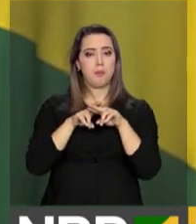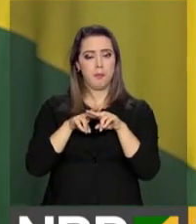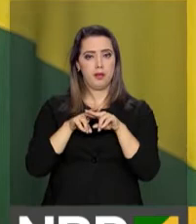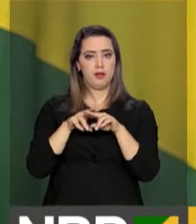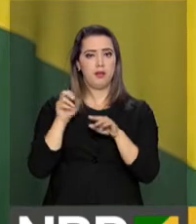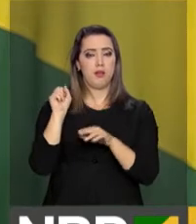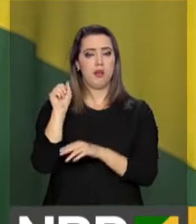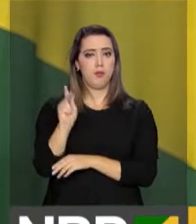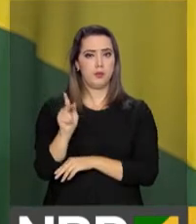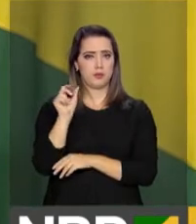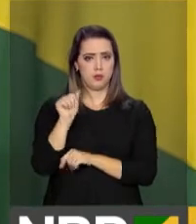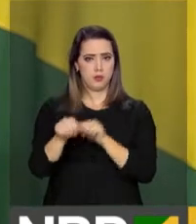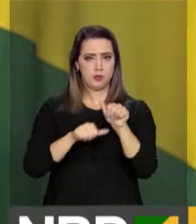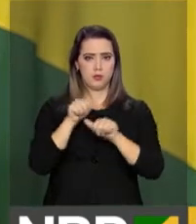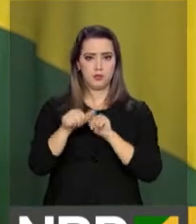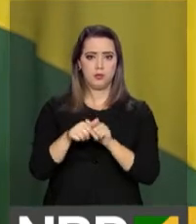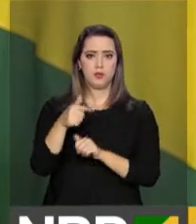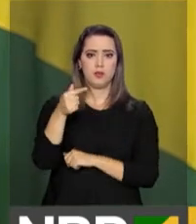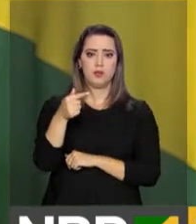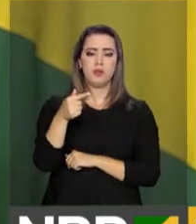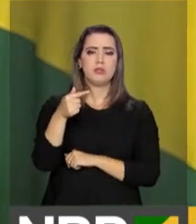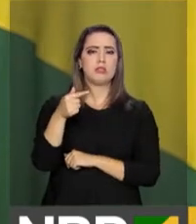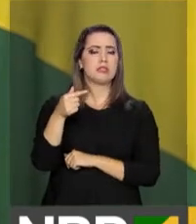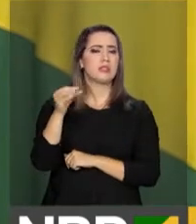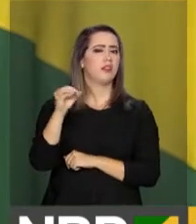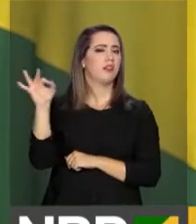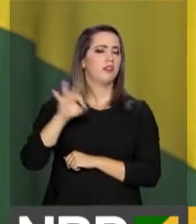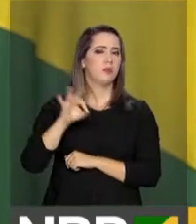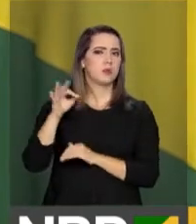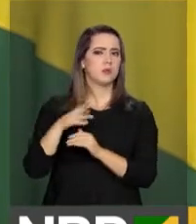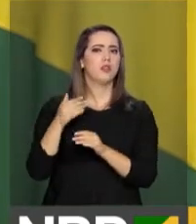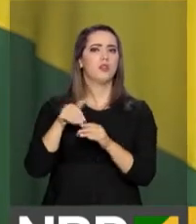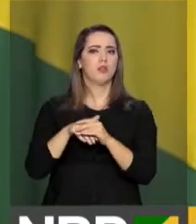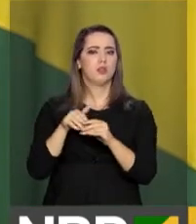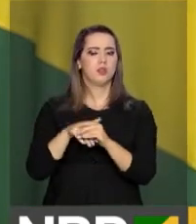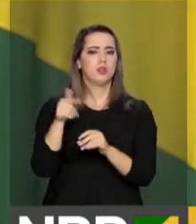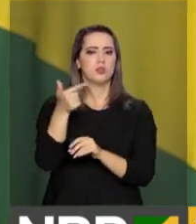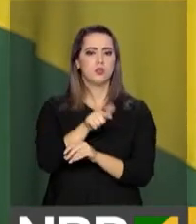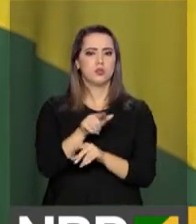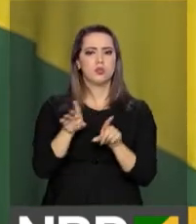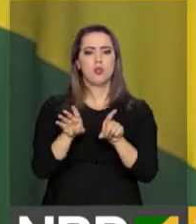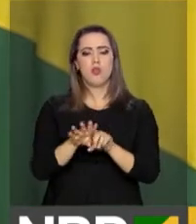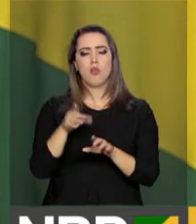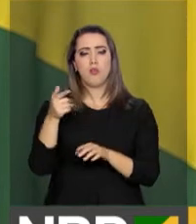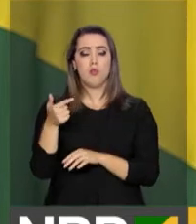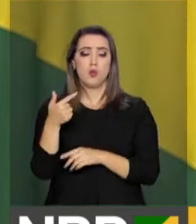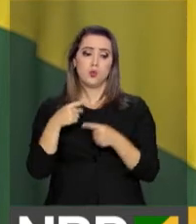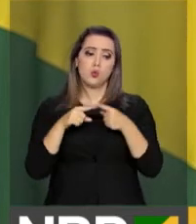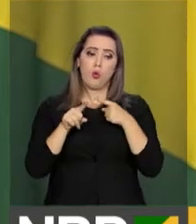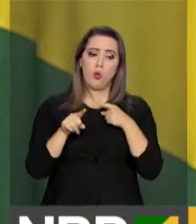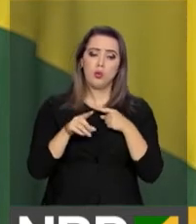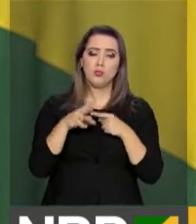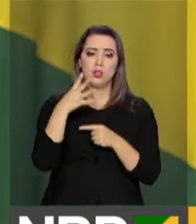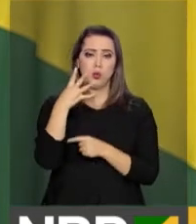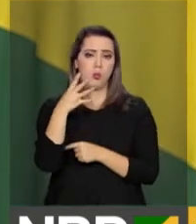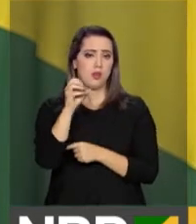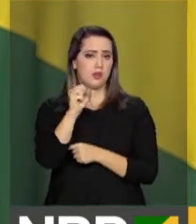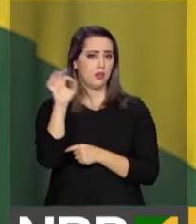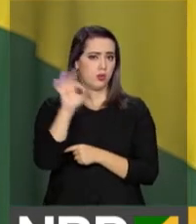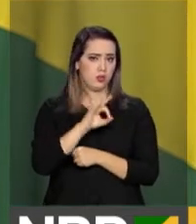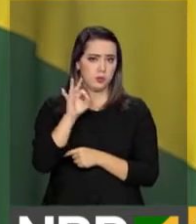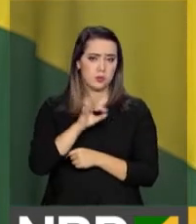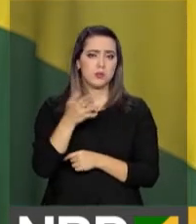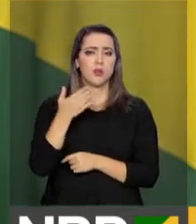70 e tantos por cento foram reeleitos os que votaram contra 48% etc eu próprio sou um exemplo